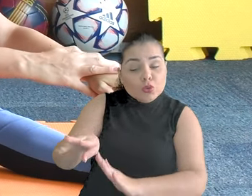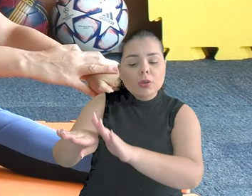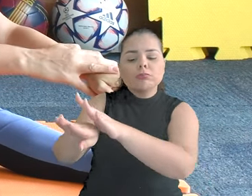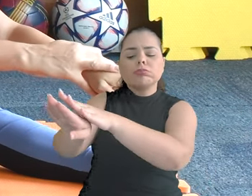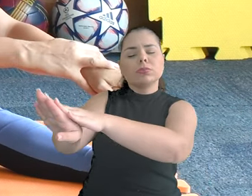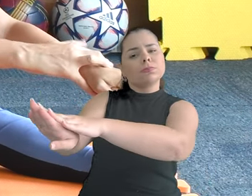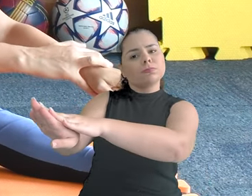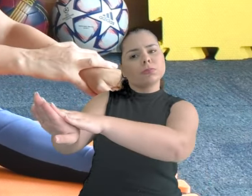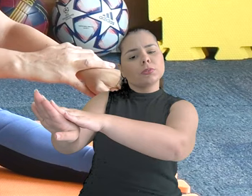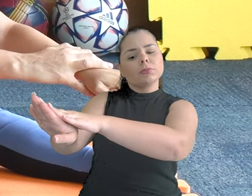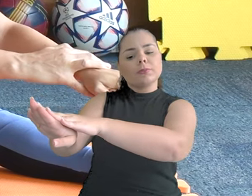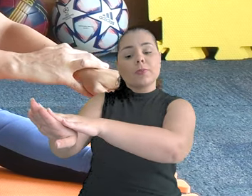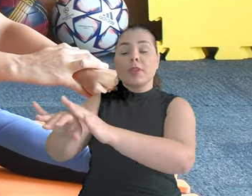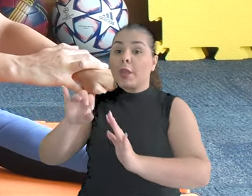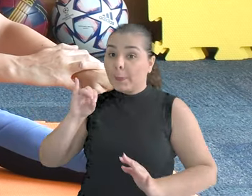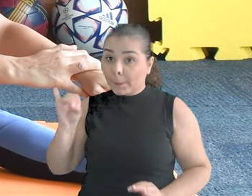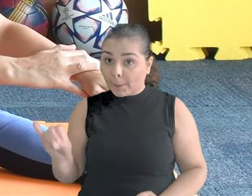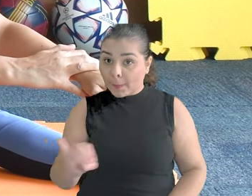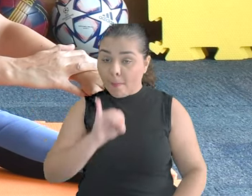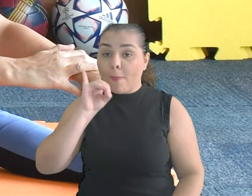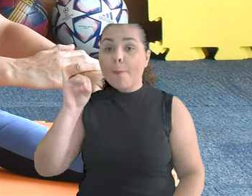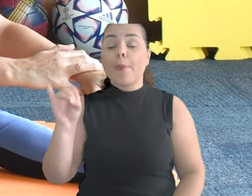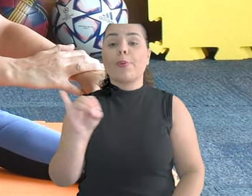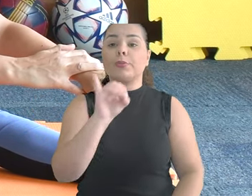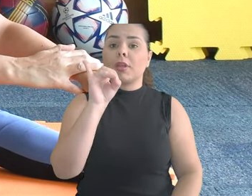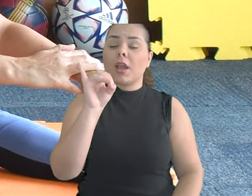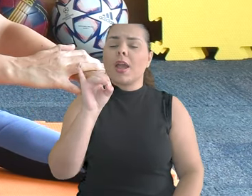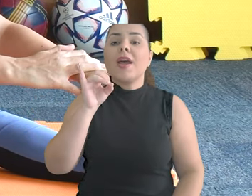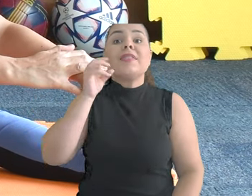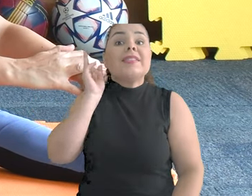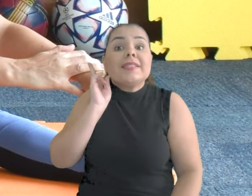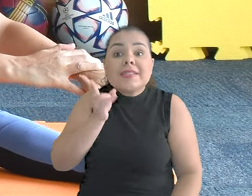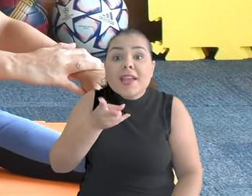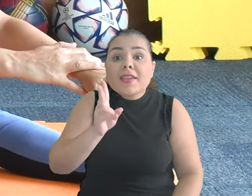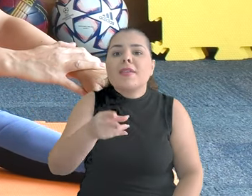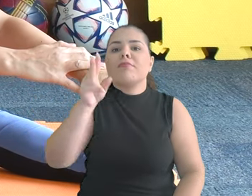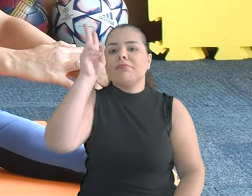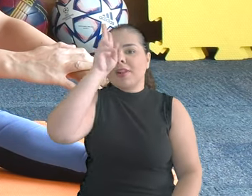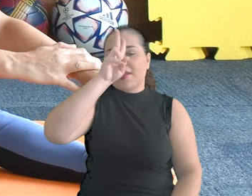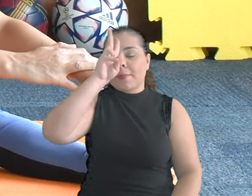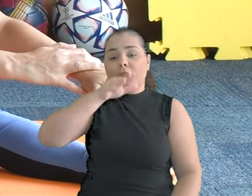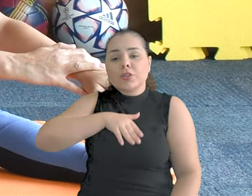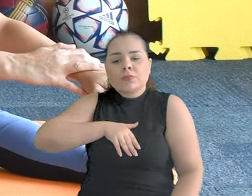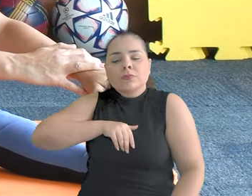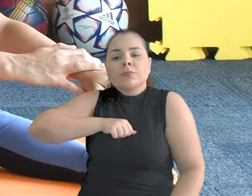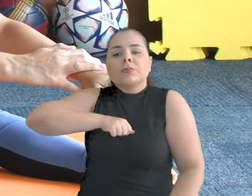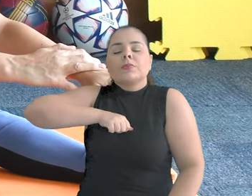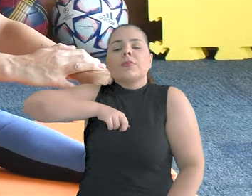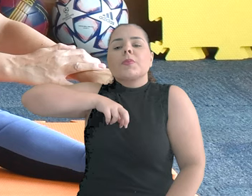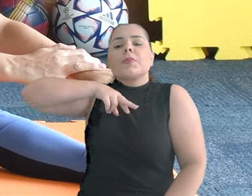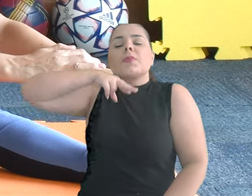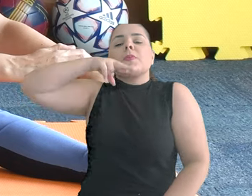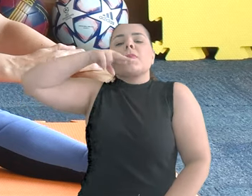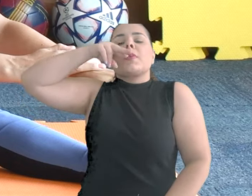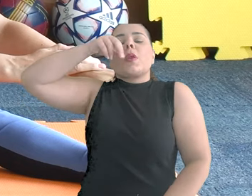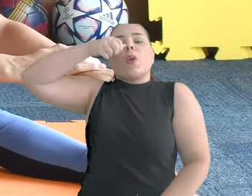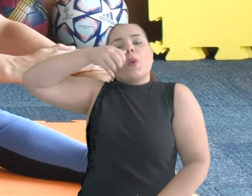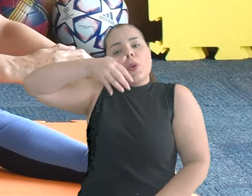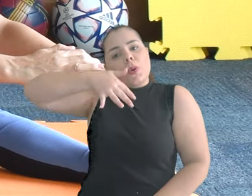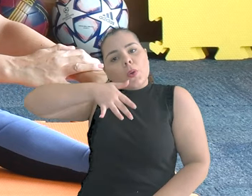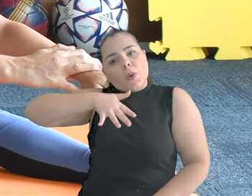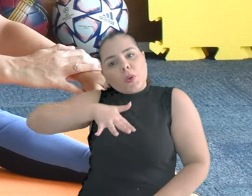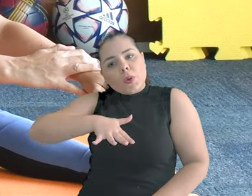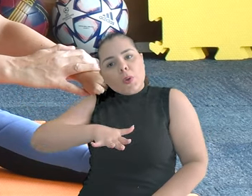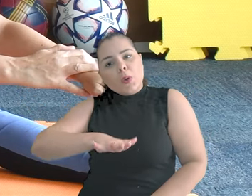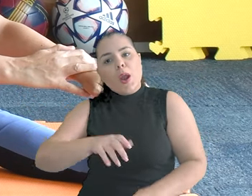um pouquinho. O importante é sempre respirar. Manter a respiração bem